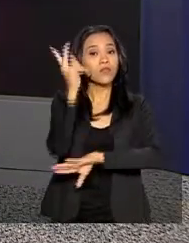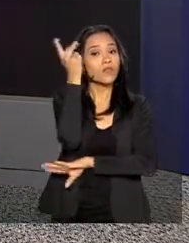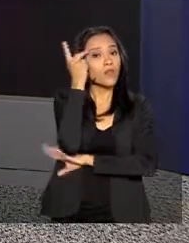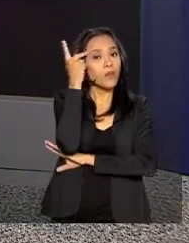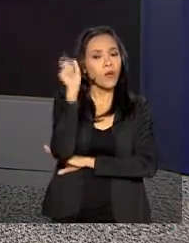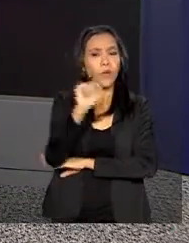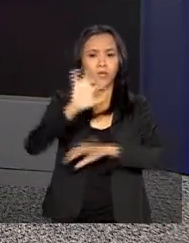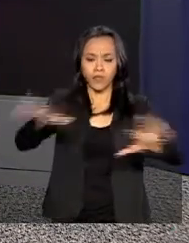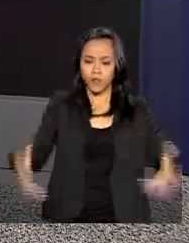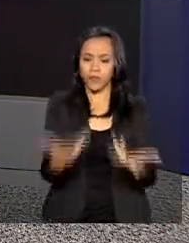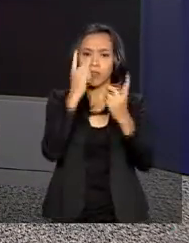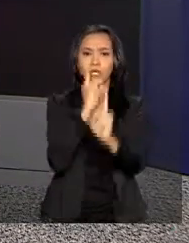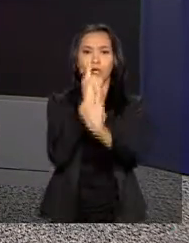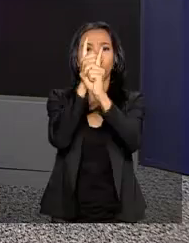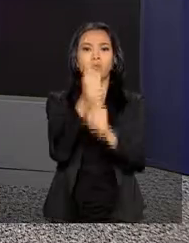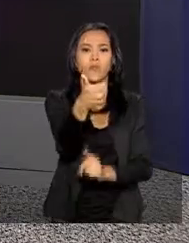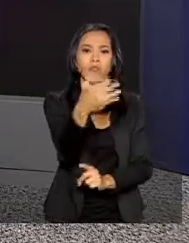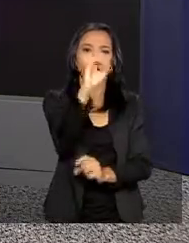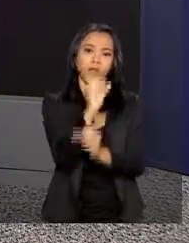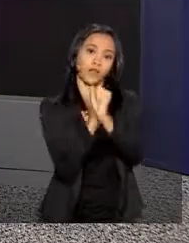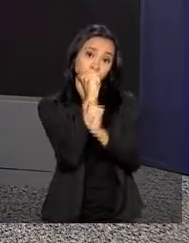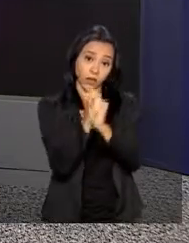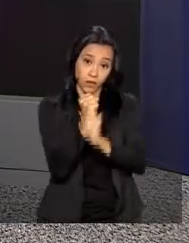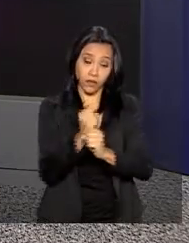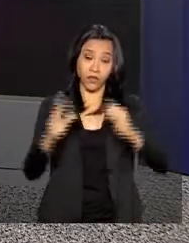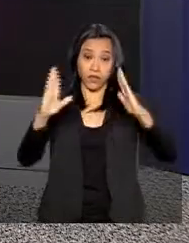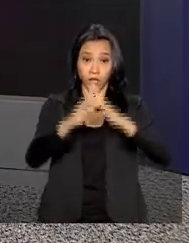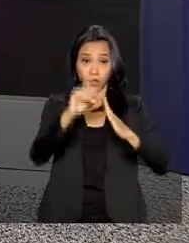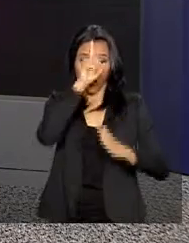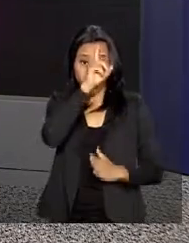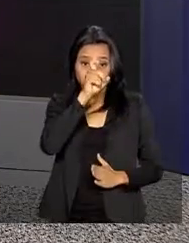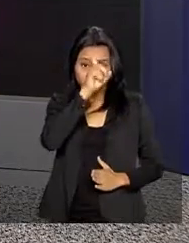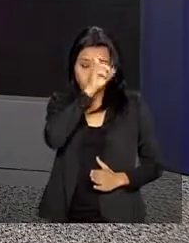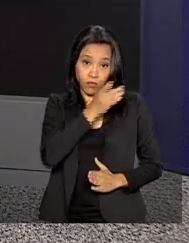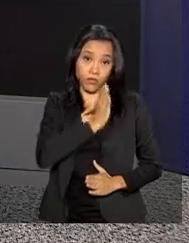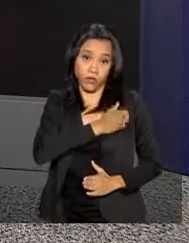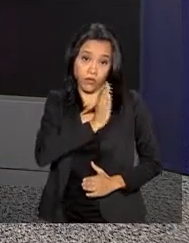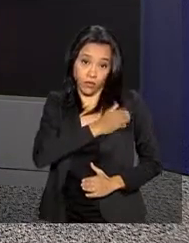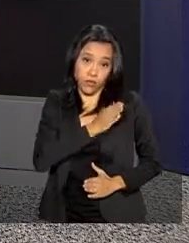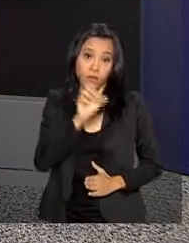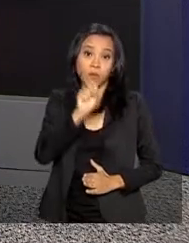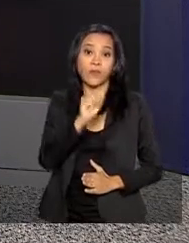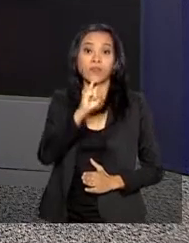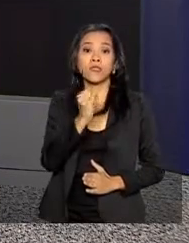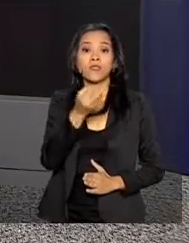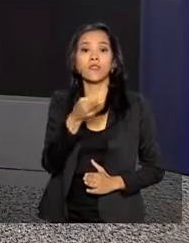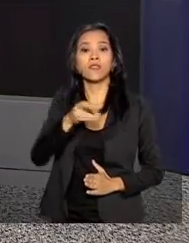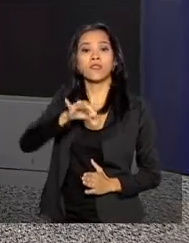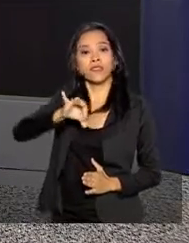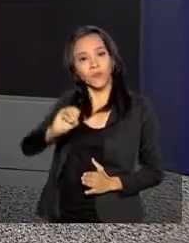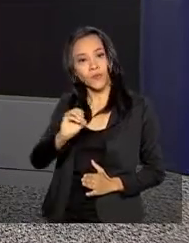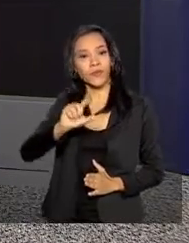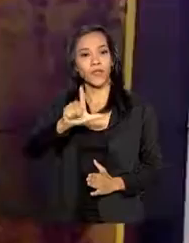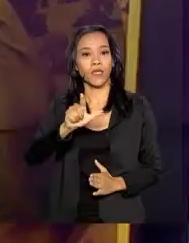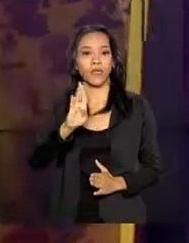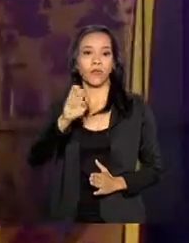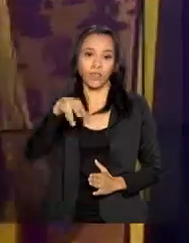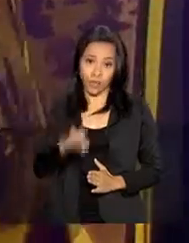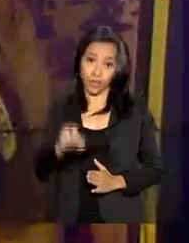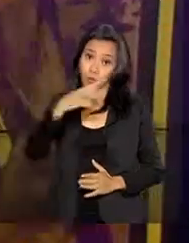em comemoração aos 10 anos do centro de cardiologia do hospital sírio libanês o presidente michel temer participou do